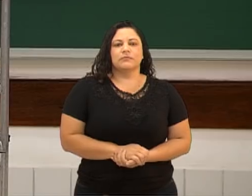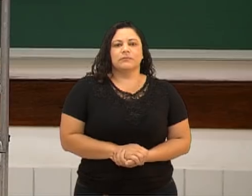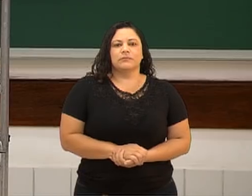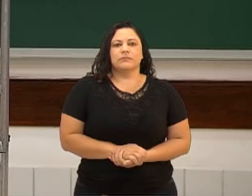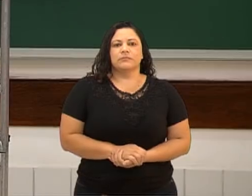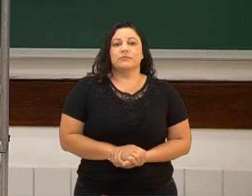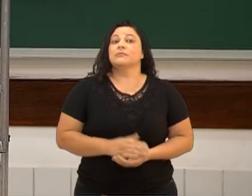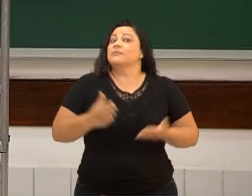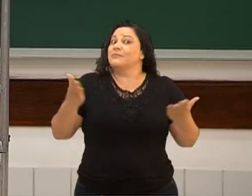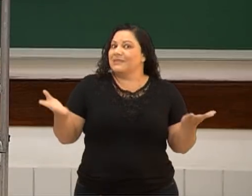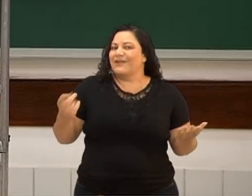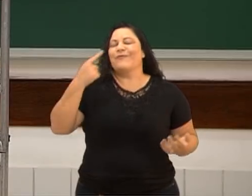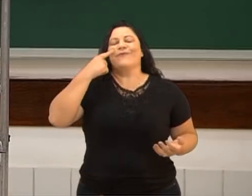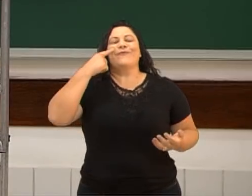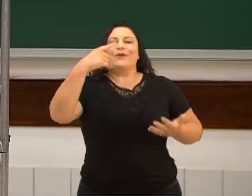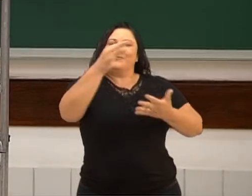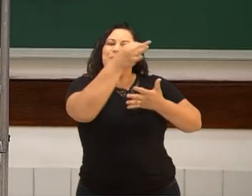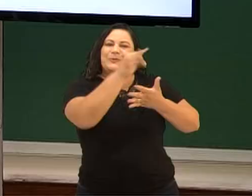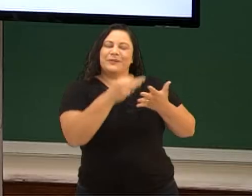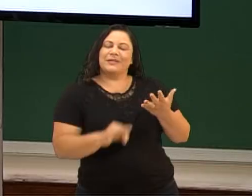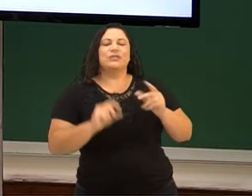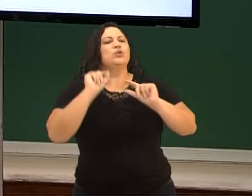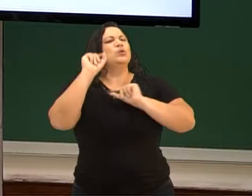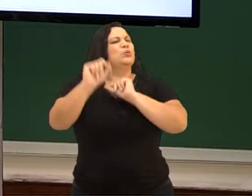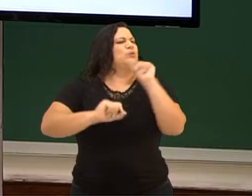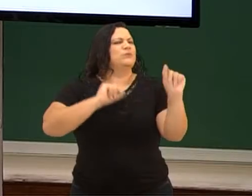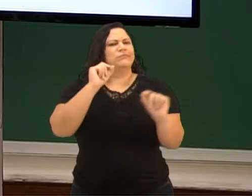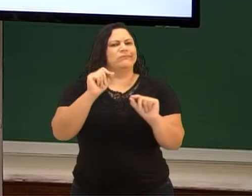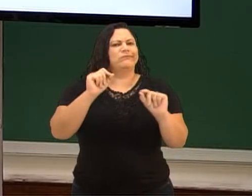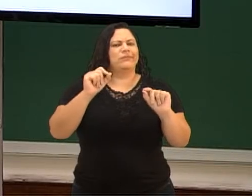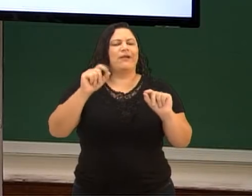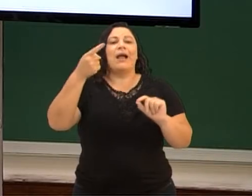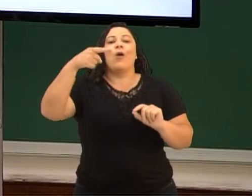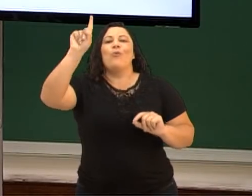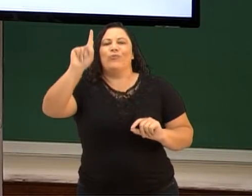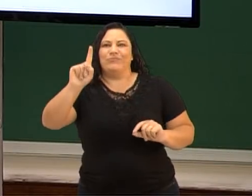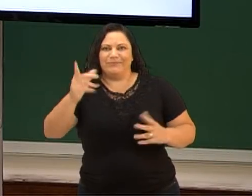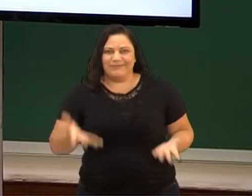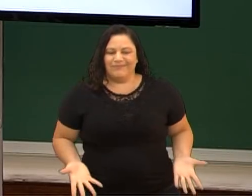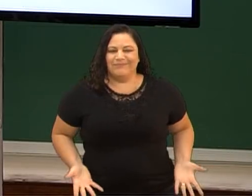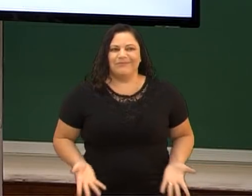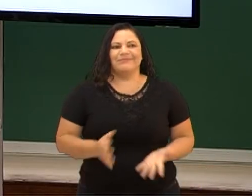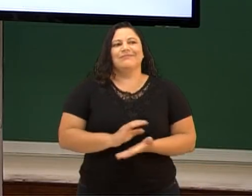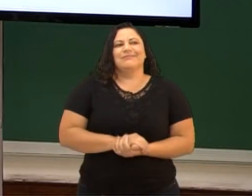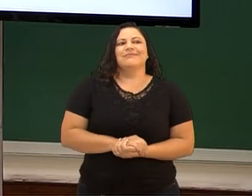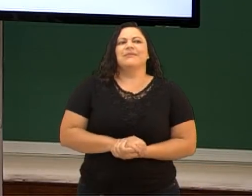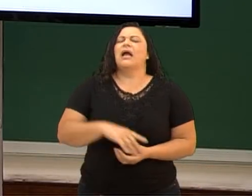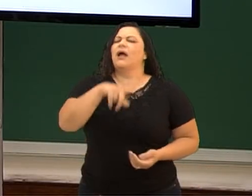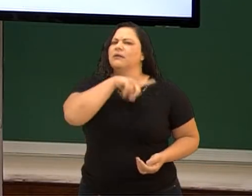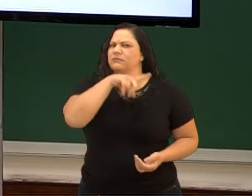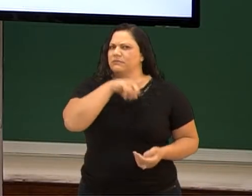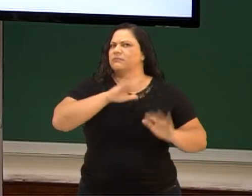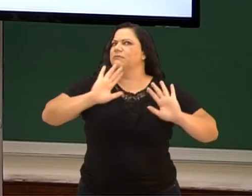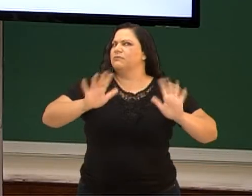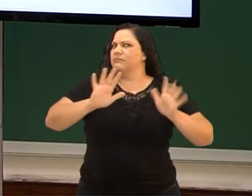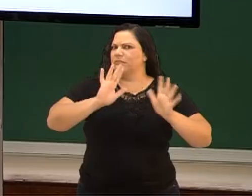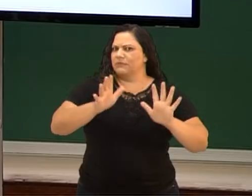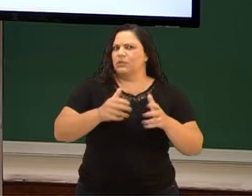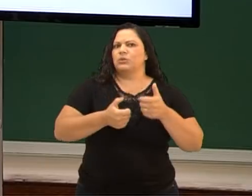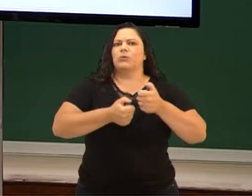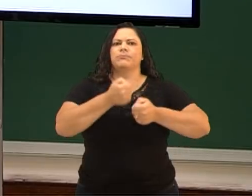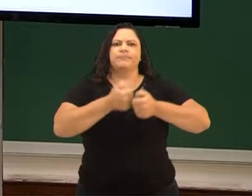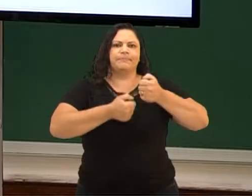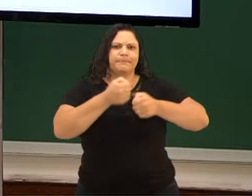Então, vamos lá, galerinha, vamos corrigir como que ficou a nossa última linha. Então, lá, nós tínhamos já os jogos, já